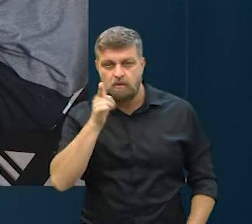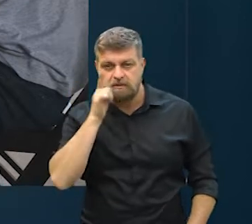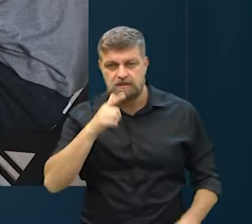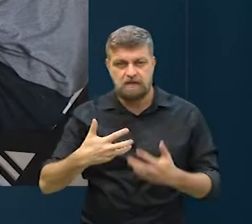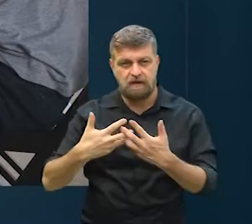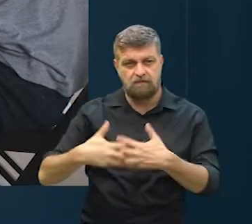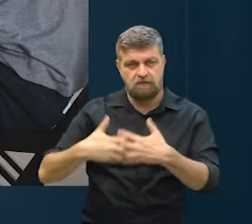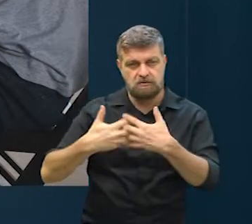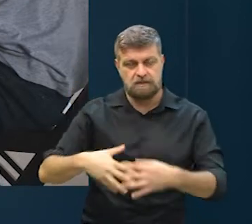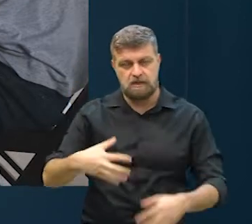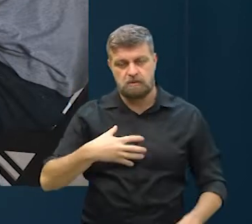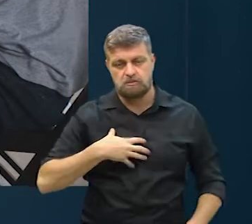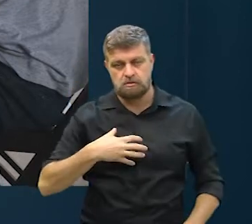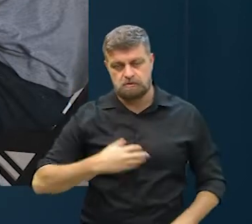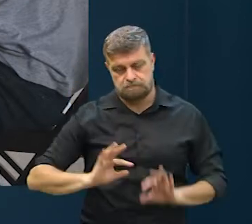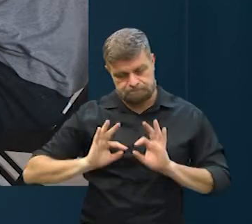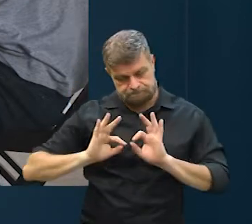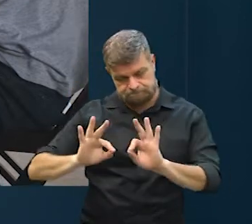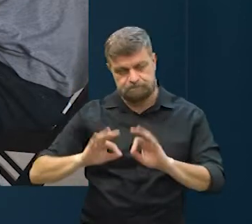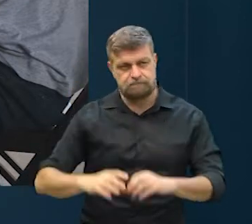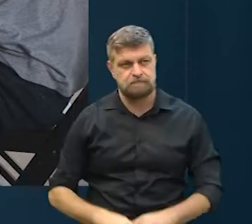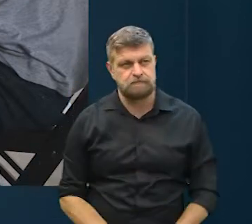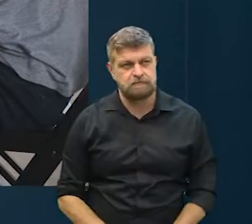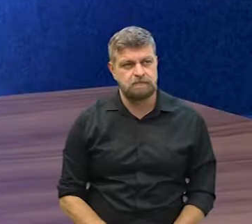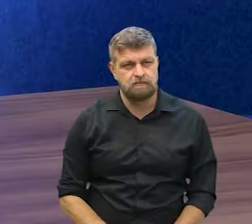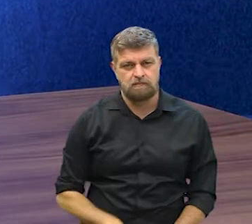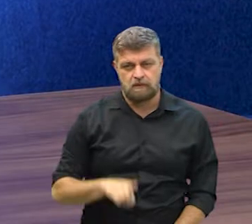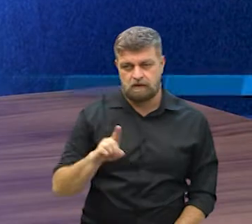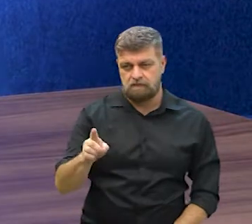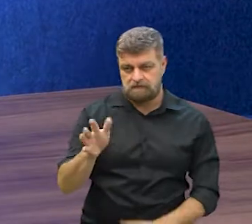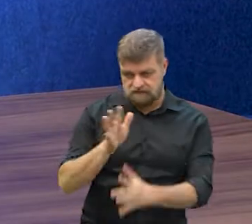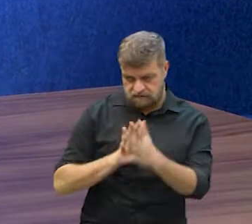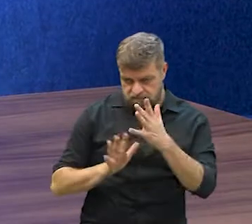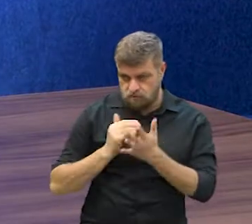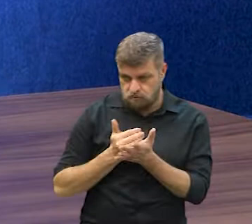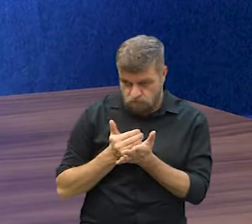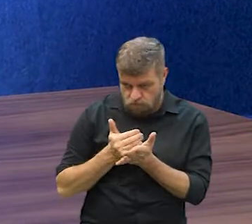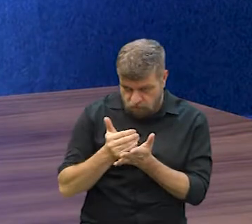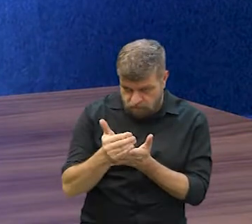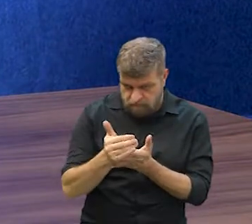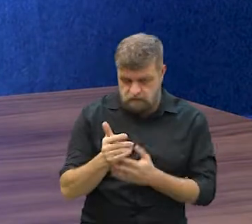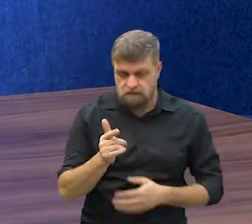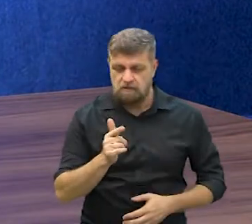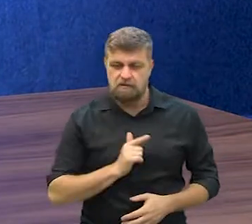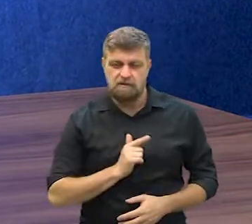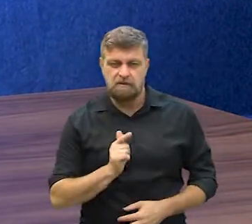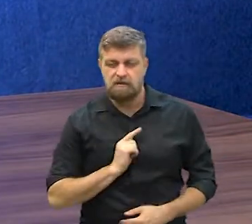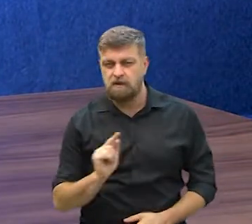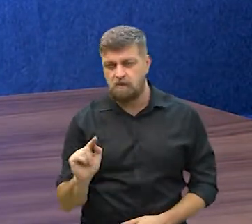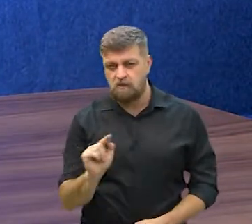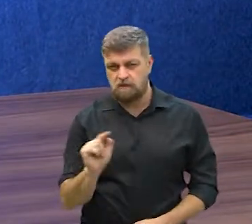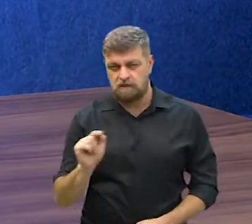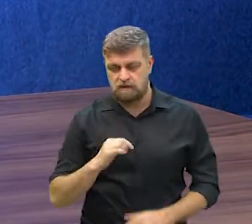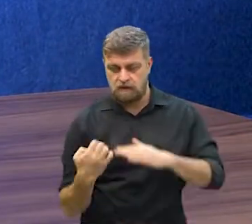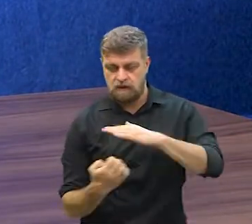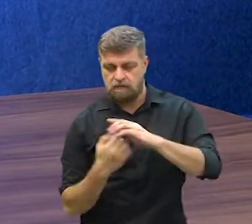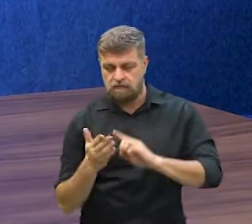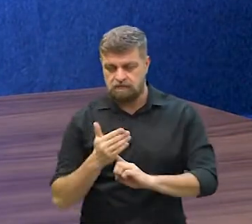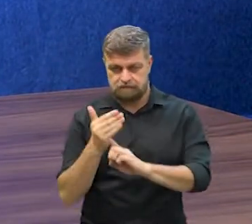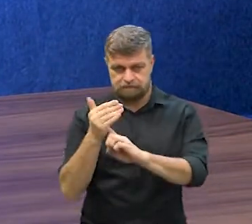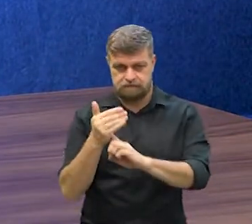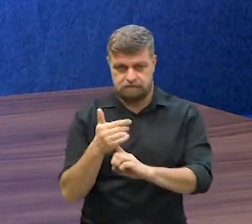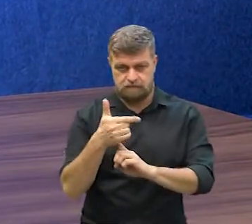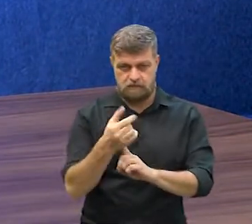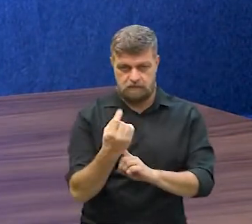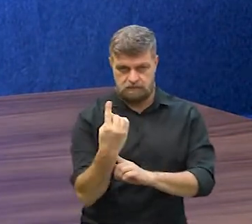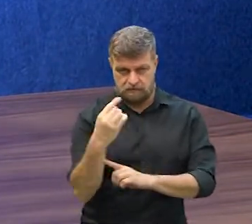gente conseguir fazer funcionar da forma mais eficiente possível. Você me falou então desse começo, nós temos aí então uma startup